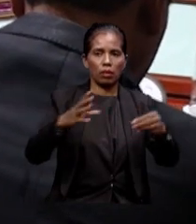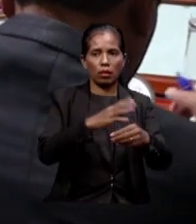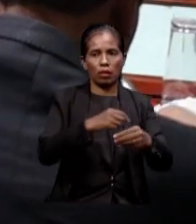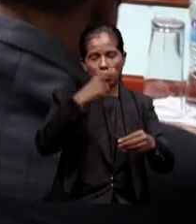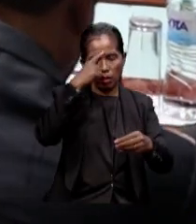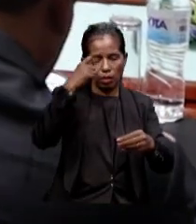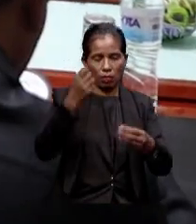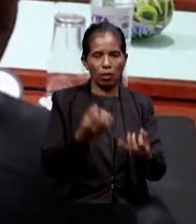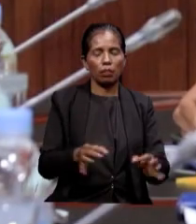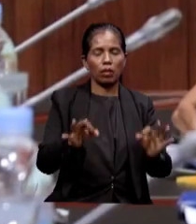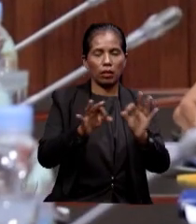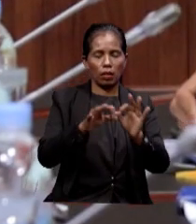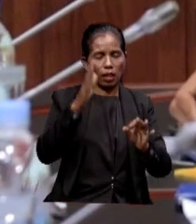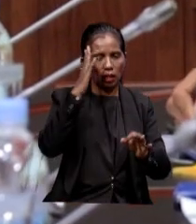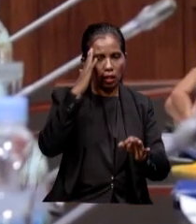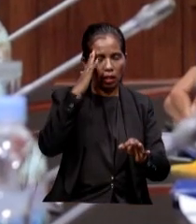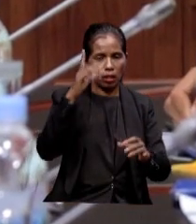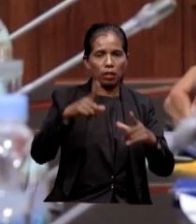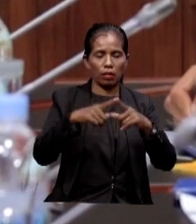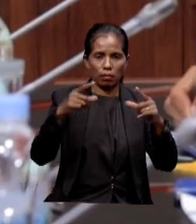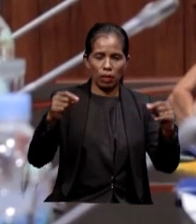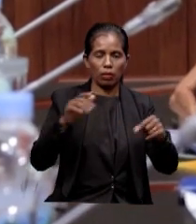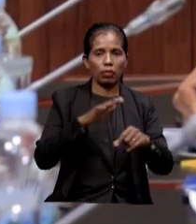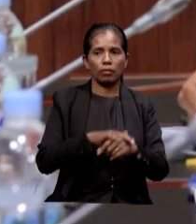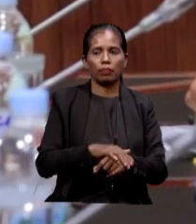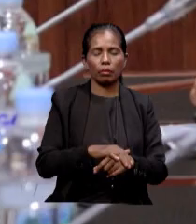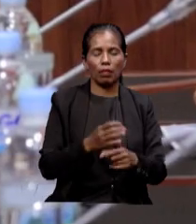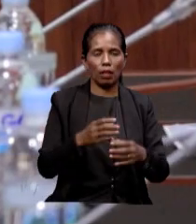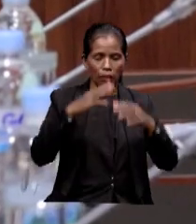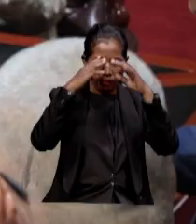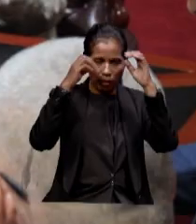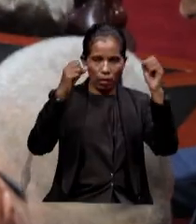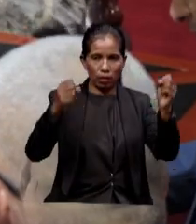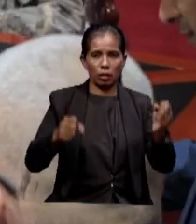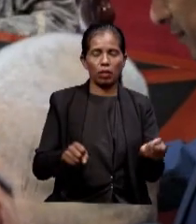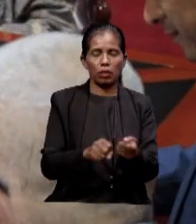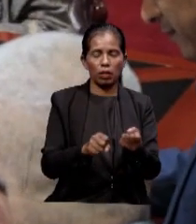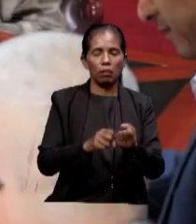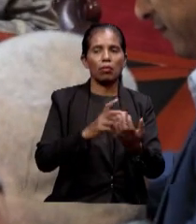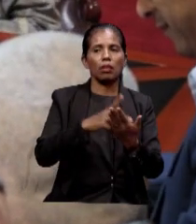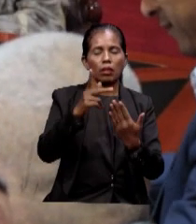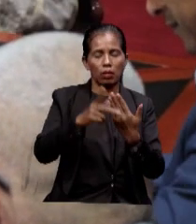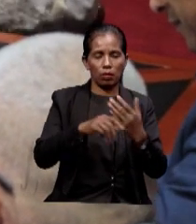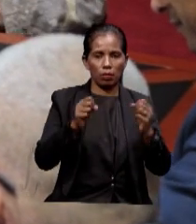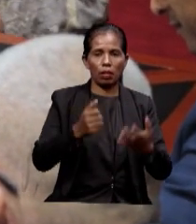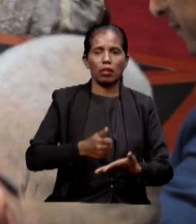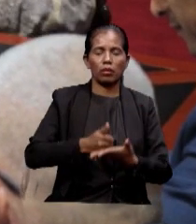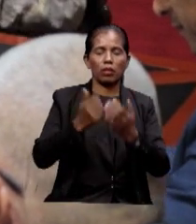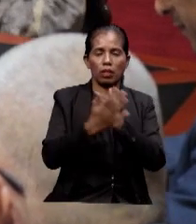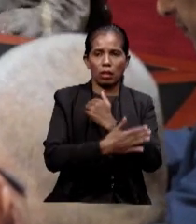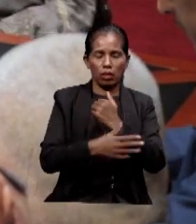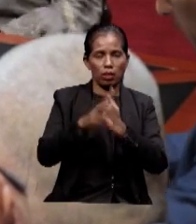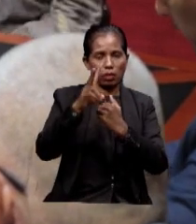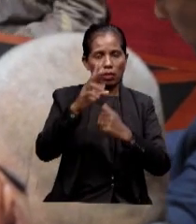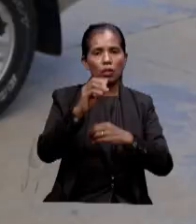critério importante, mas tem que atender Lian Japão. Entretanto, o Presidente da República apoia o programa, né? Também vele a zona na Sangrua,